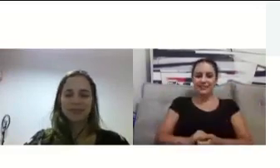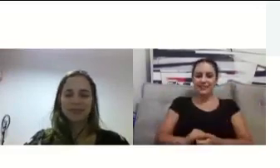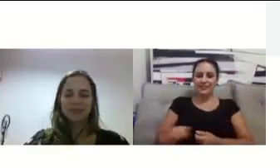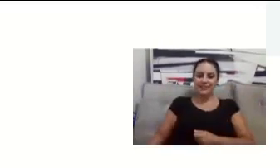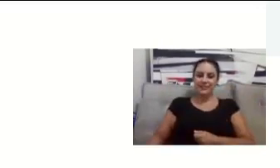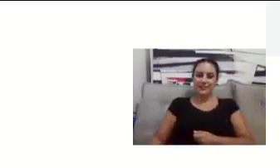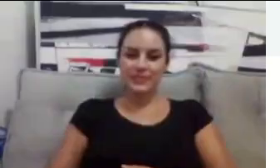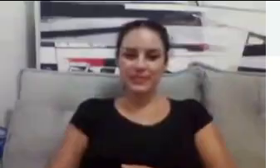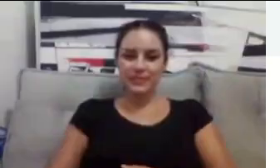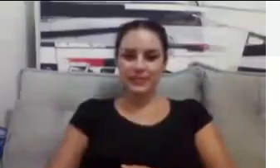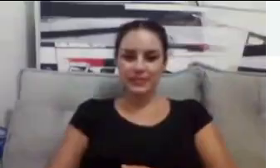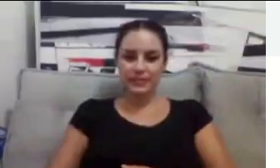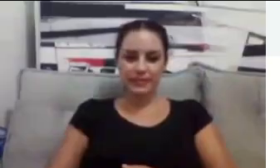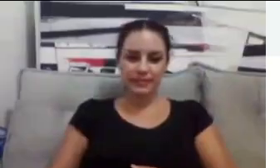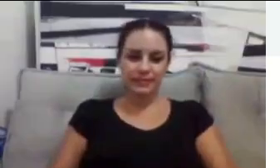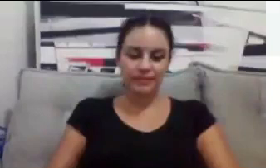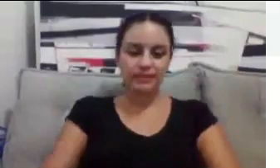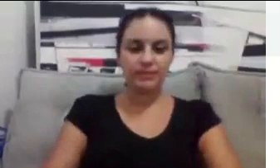Tchau.